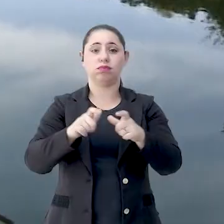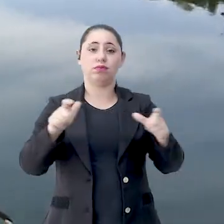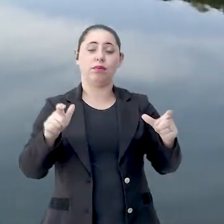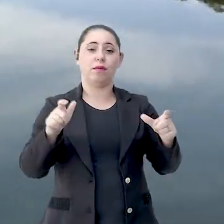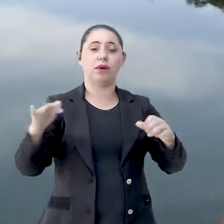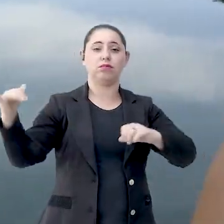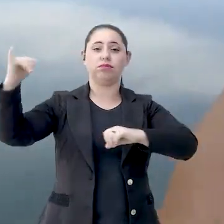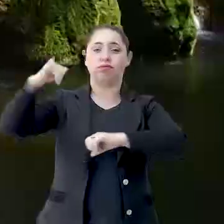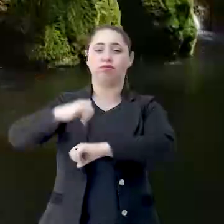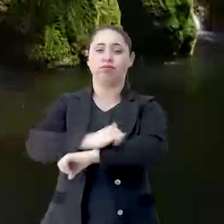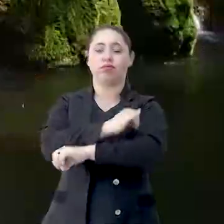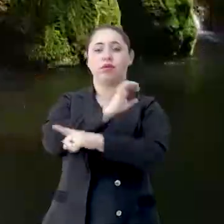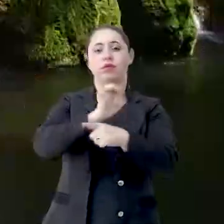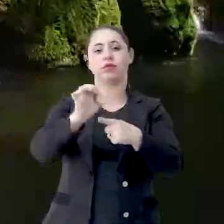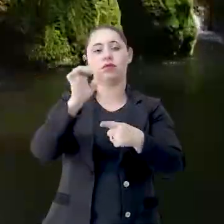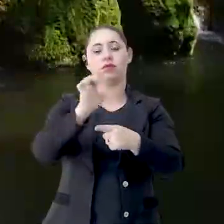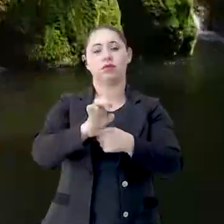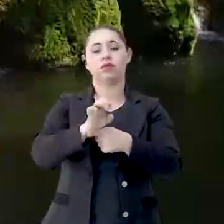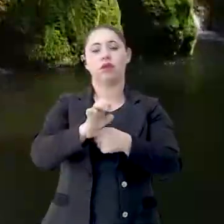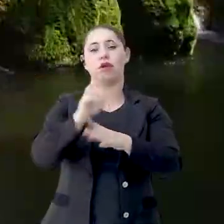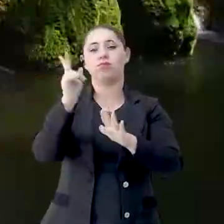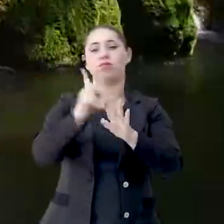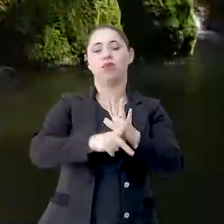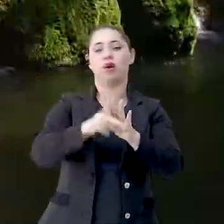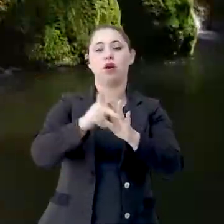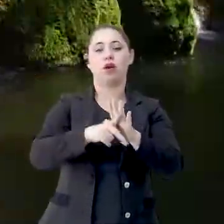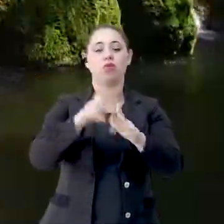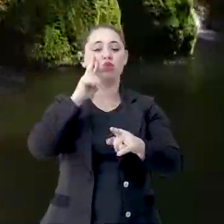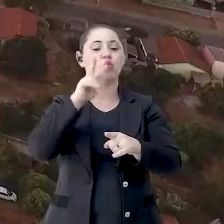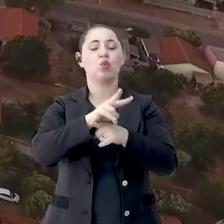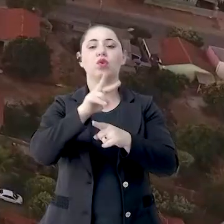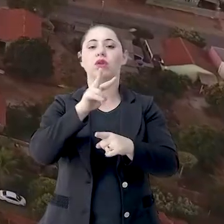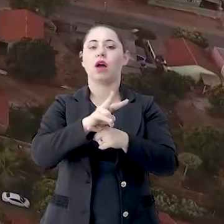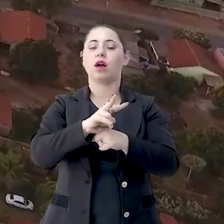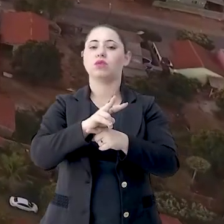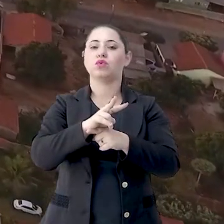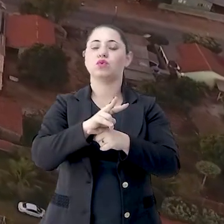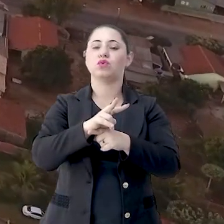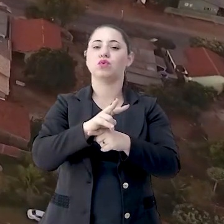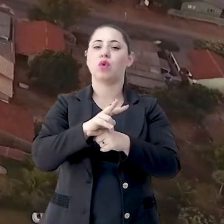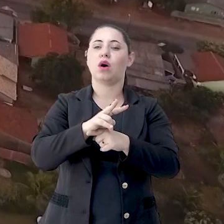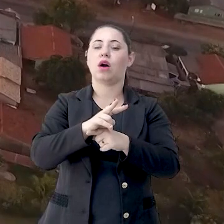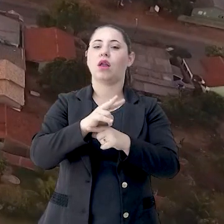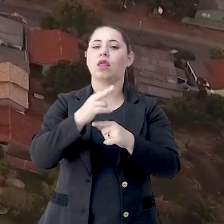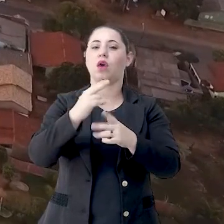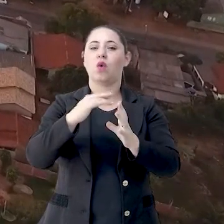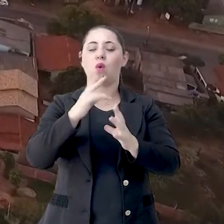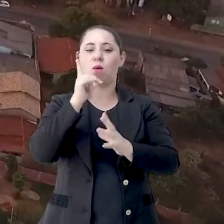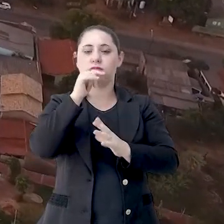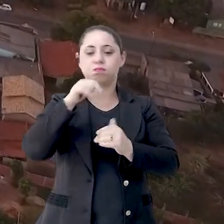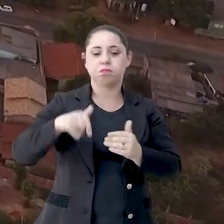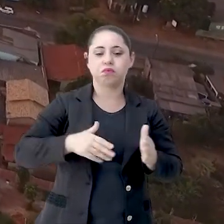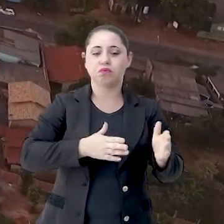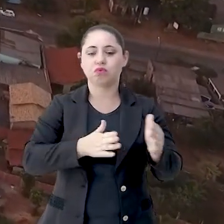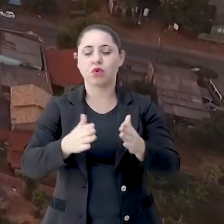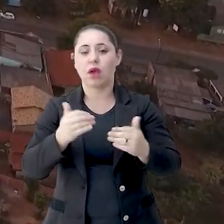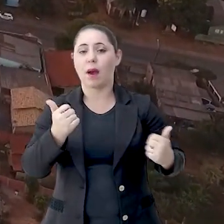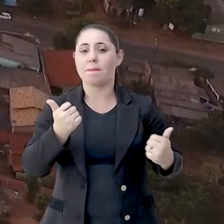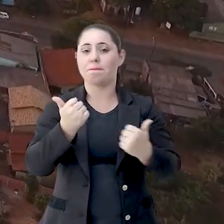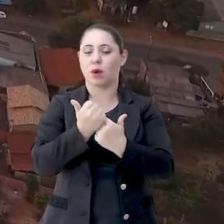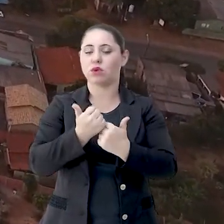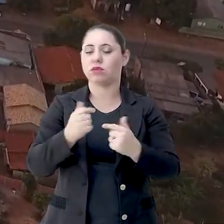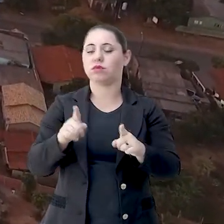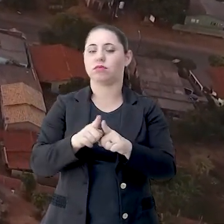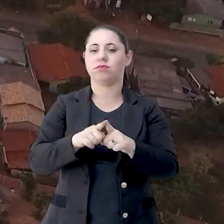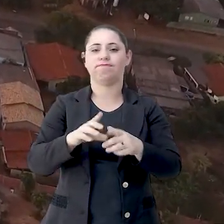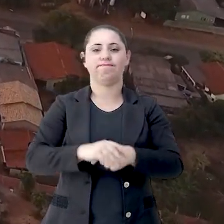dos mananciais e apoio promocional. A conclusão do asfalto da Estrada do Curê, por exemplo, facilita